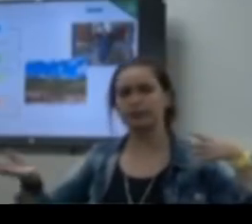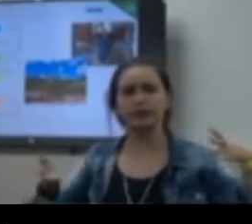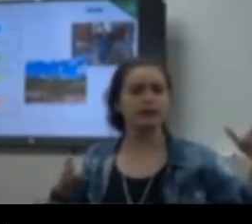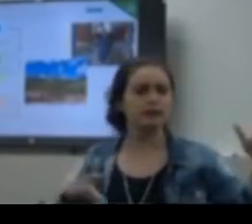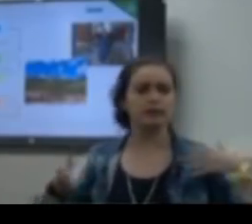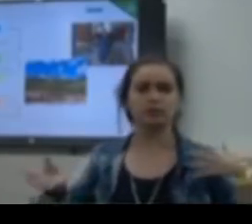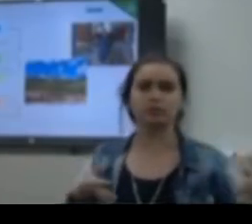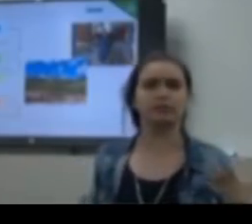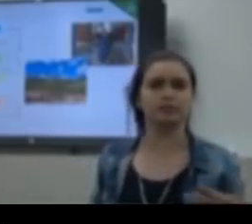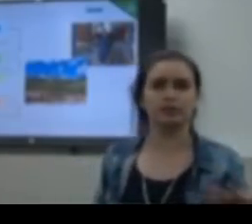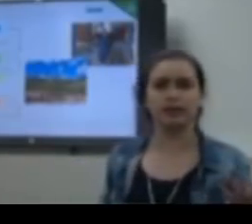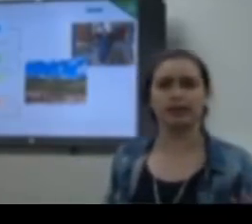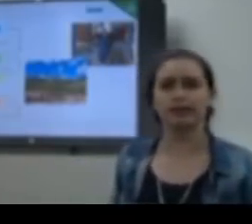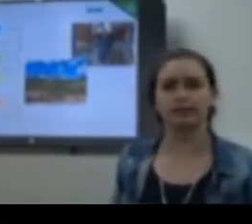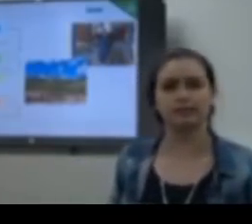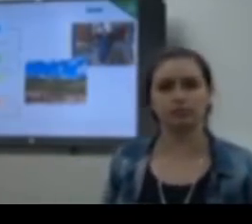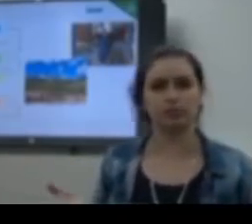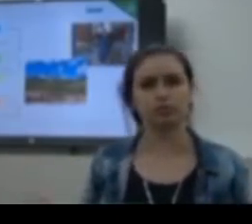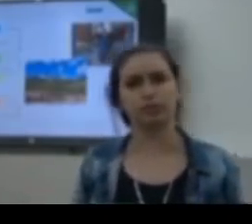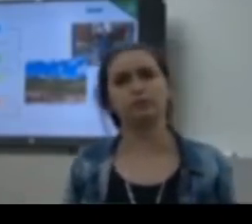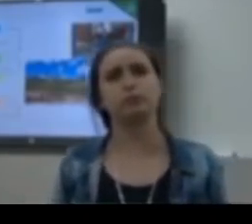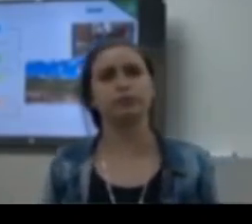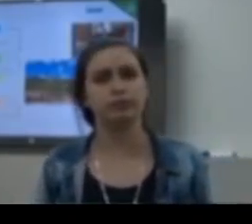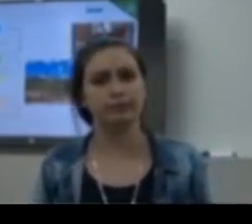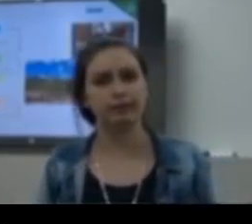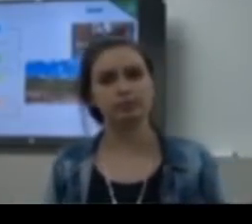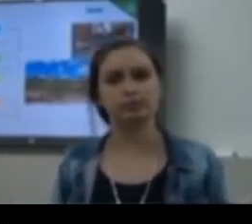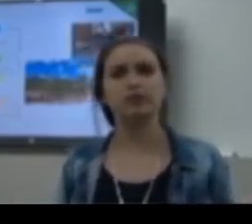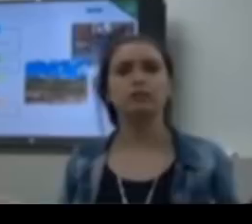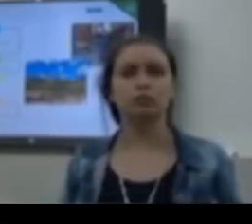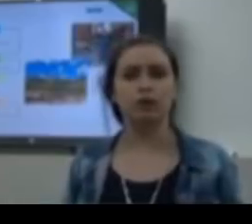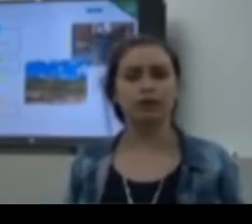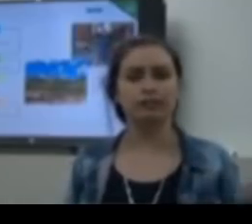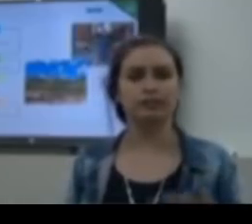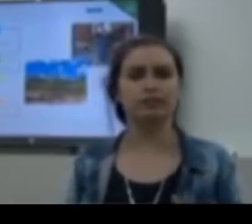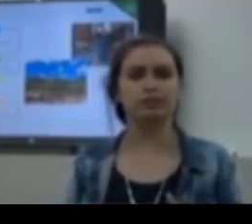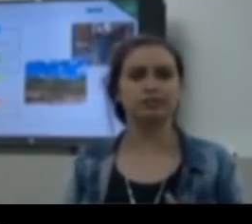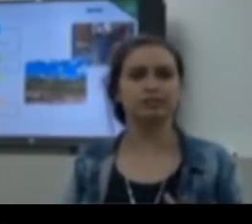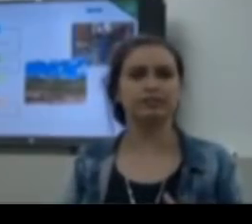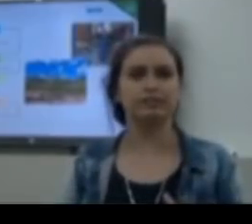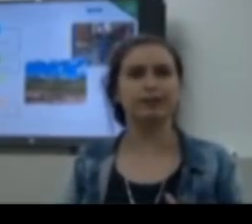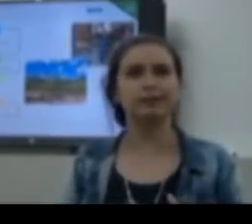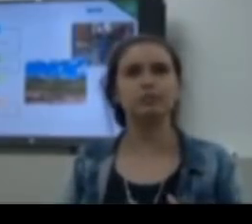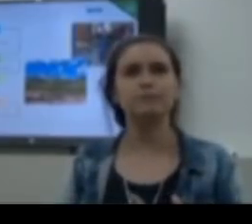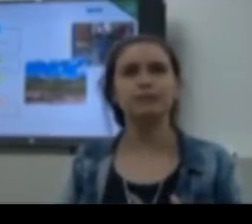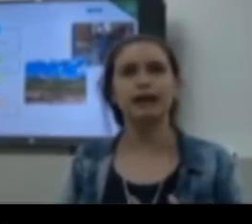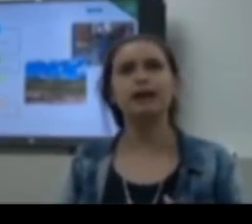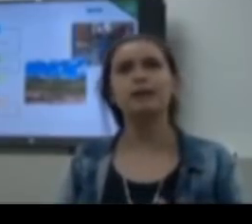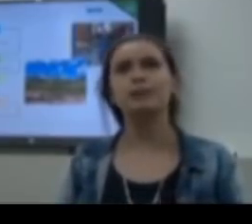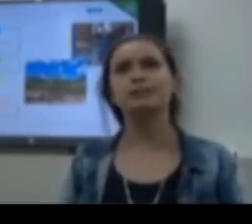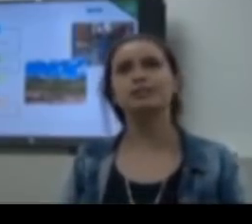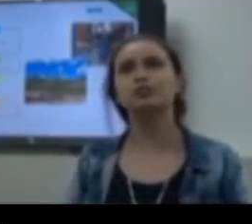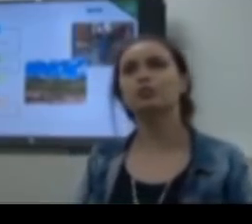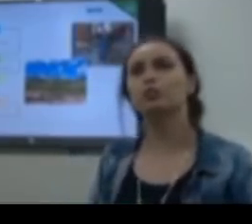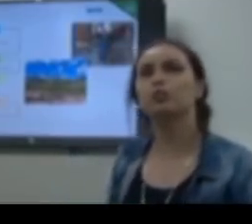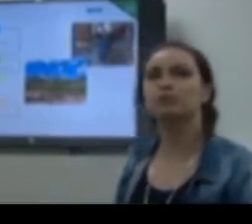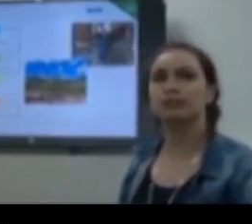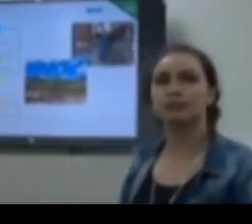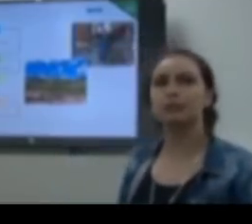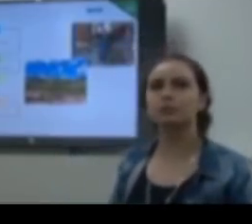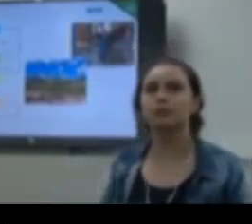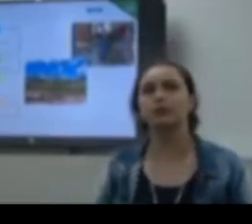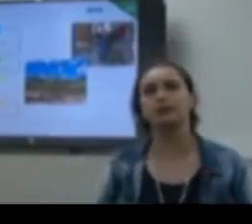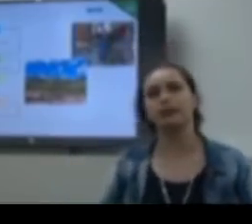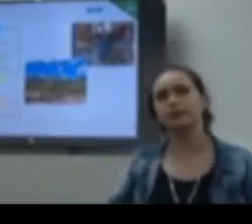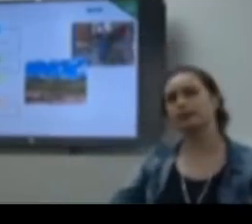a gente encontra também nesses dois domínios morfoclimáticos, no qual essa faixa de transição faz parte, tá? Mas aqui a gente colocou